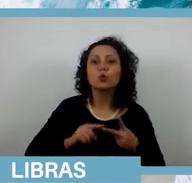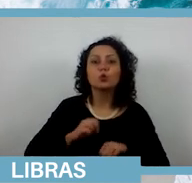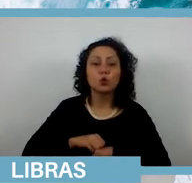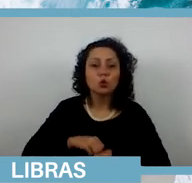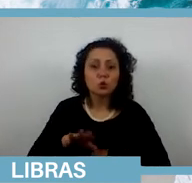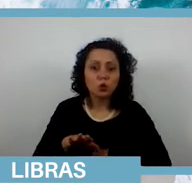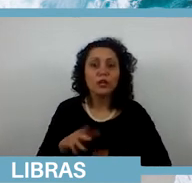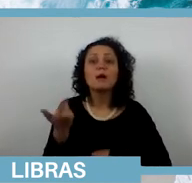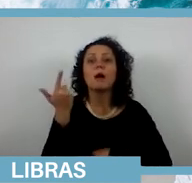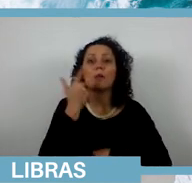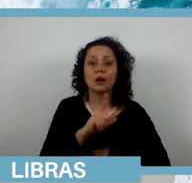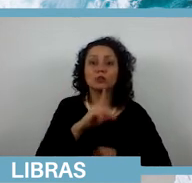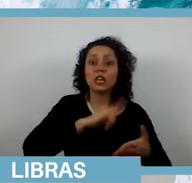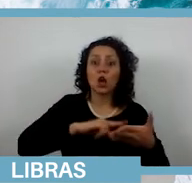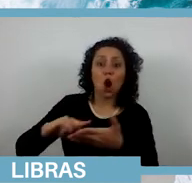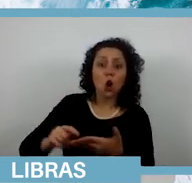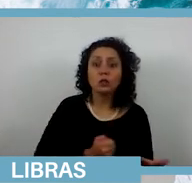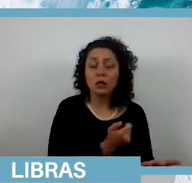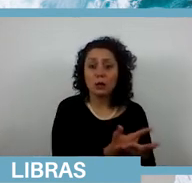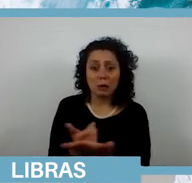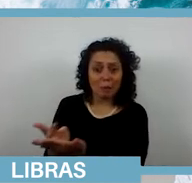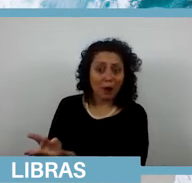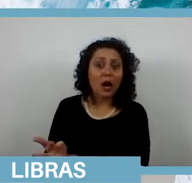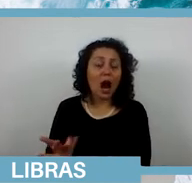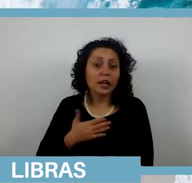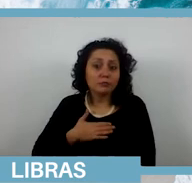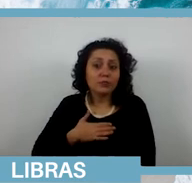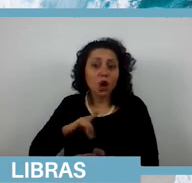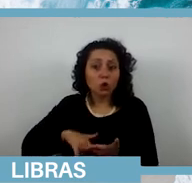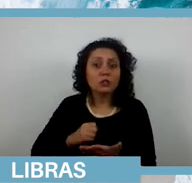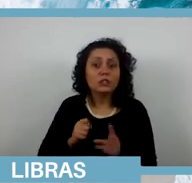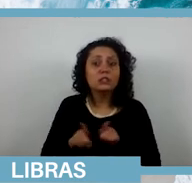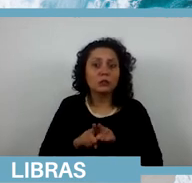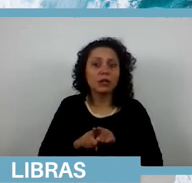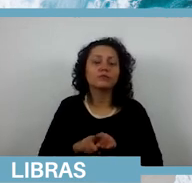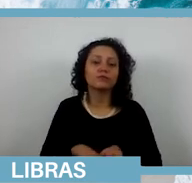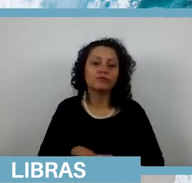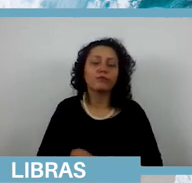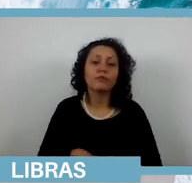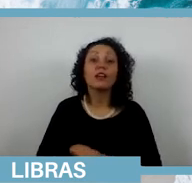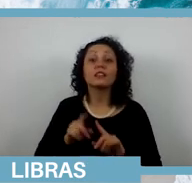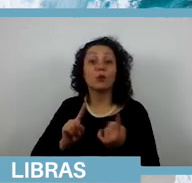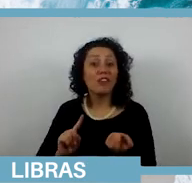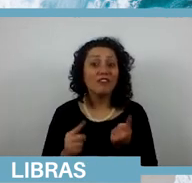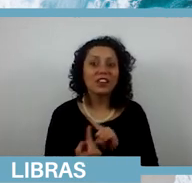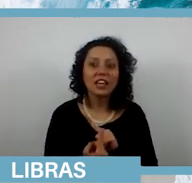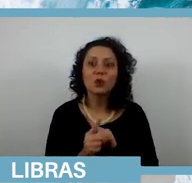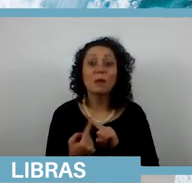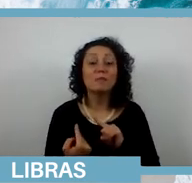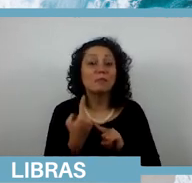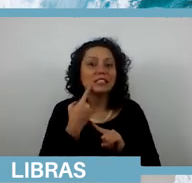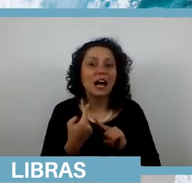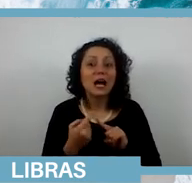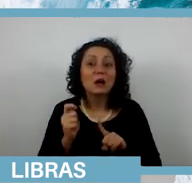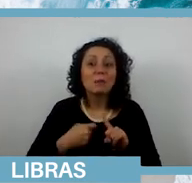para pagar todas as contas do negócio e pagar as minhas contas também, né? Então, assim, essa coisa de inverter só do controle,